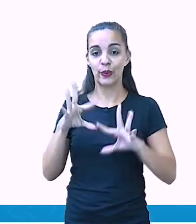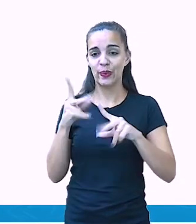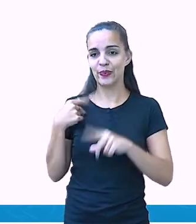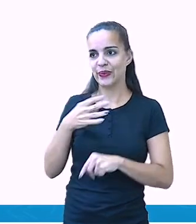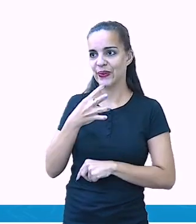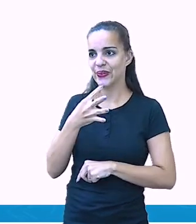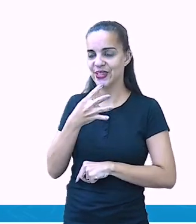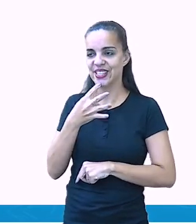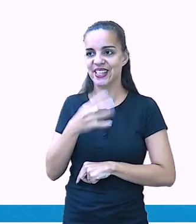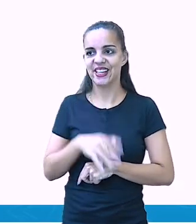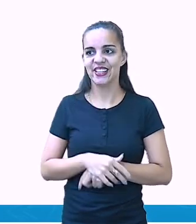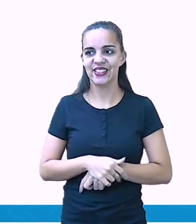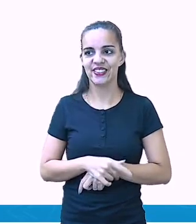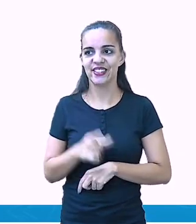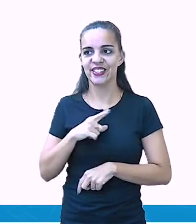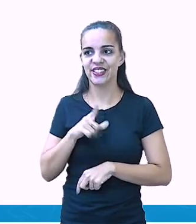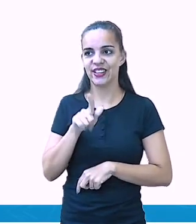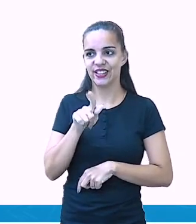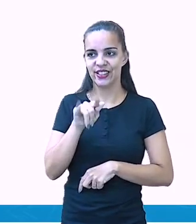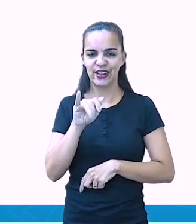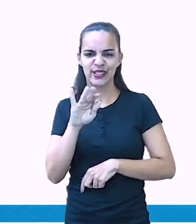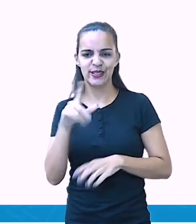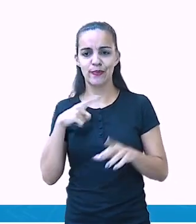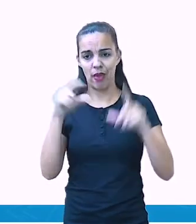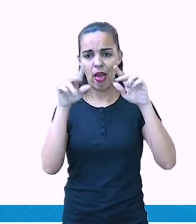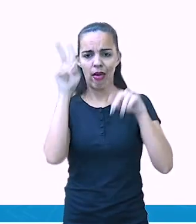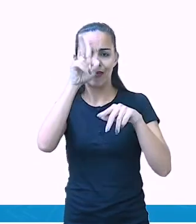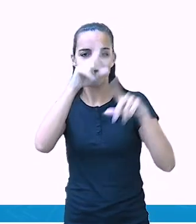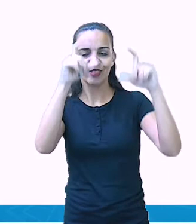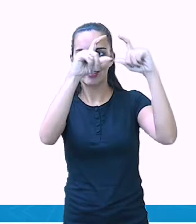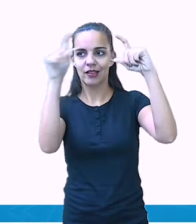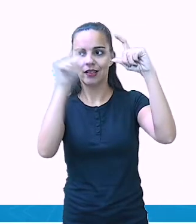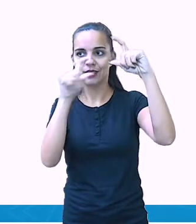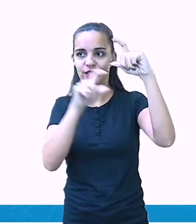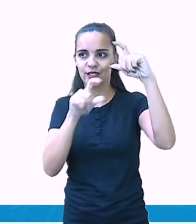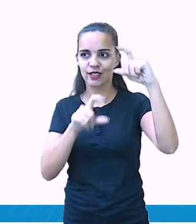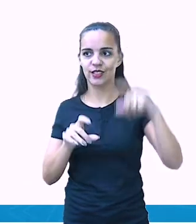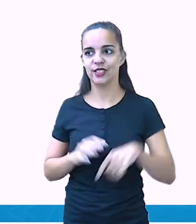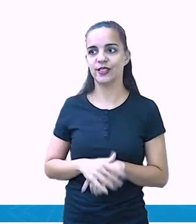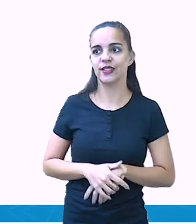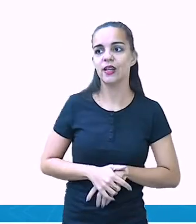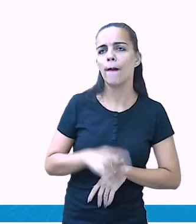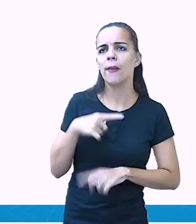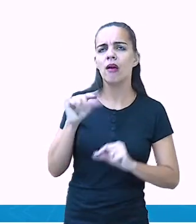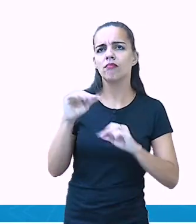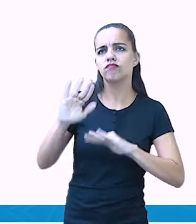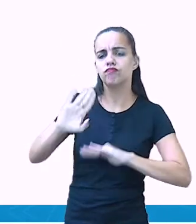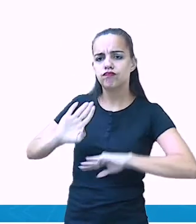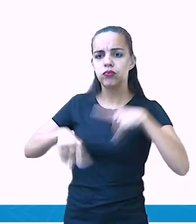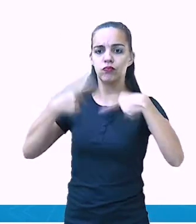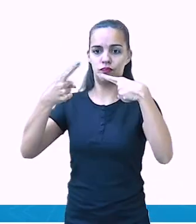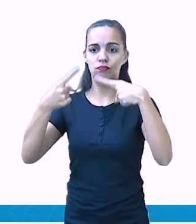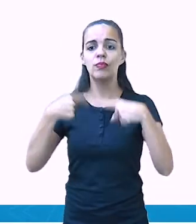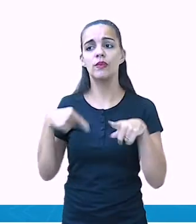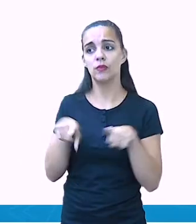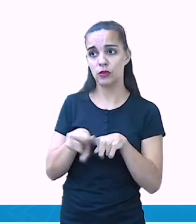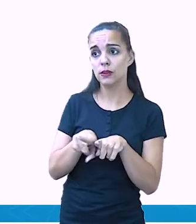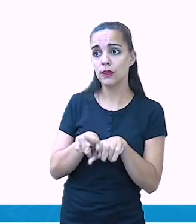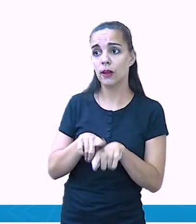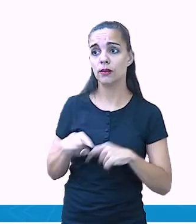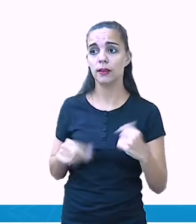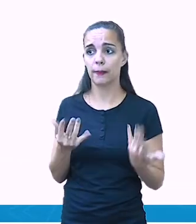conhece como gibi aí, que é o livrinho de história em quadrinhos. Então, ele teve uma evolução também. No início eles não